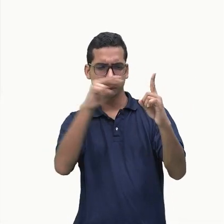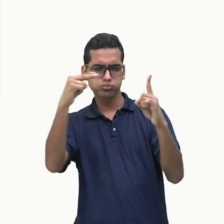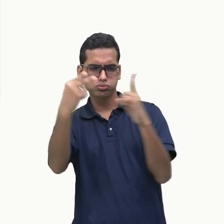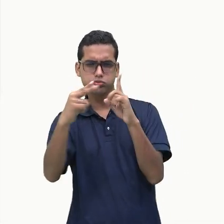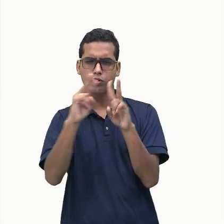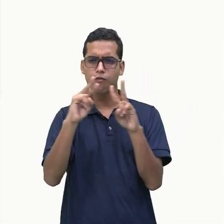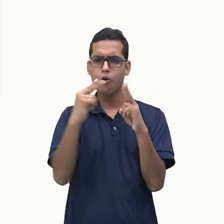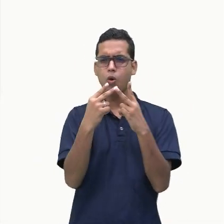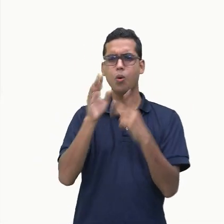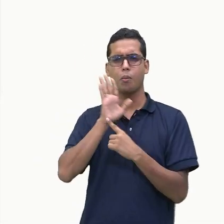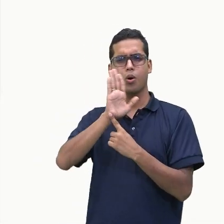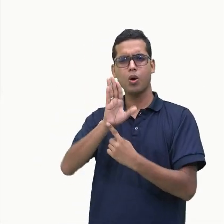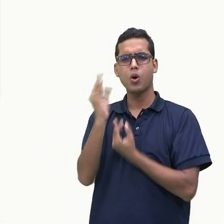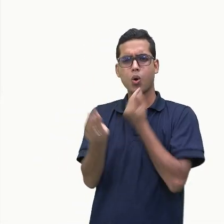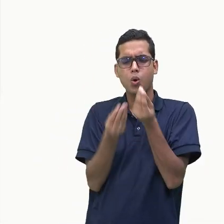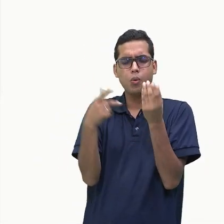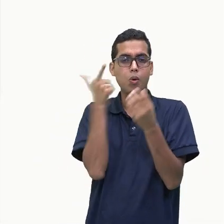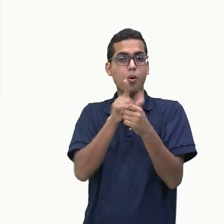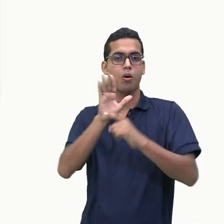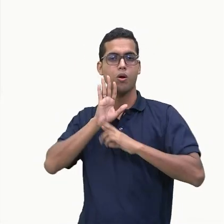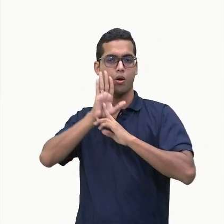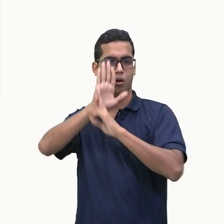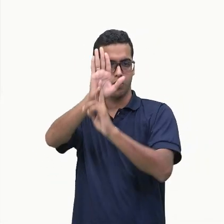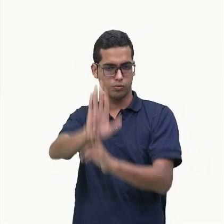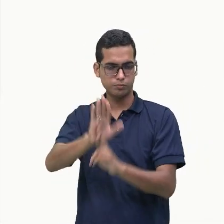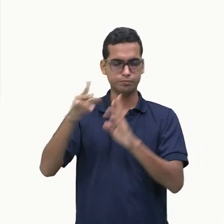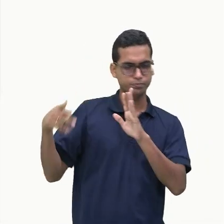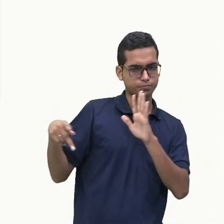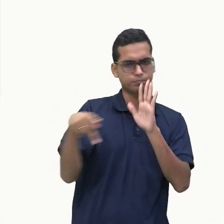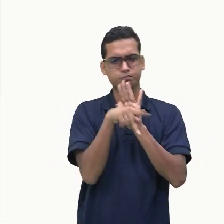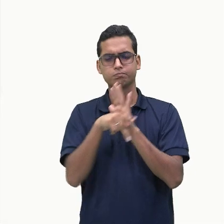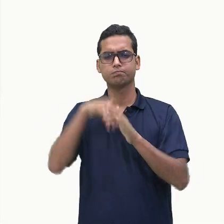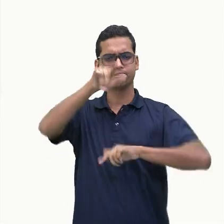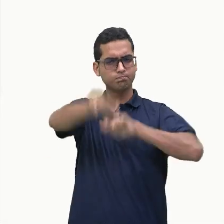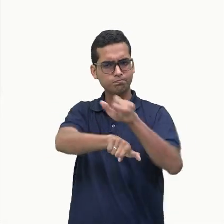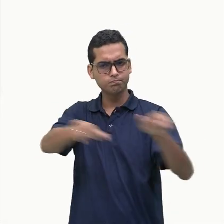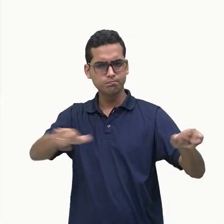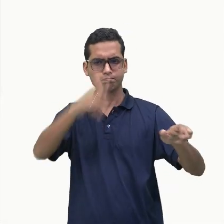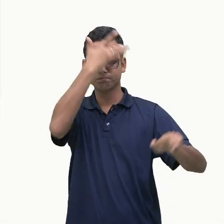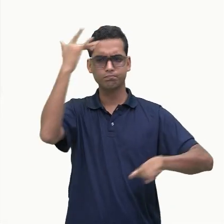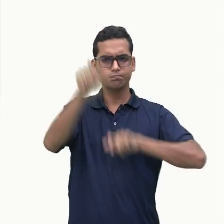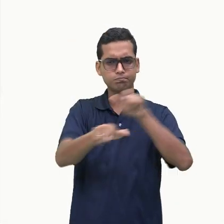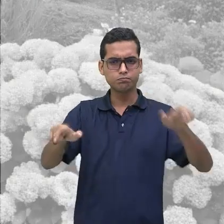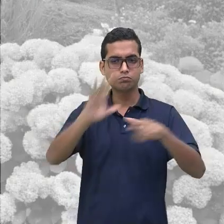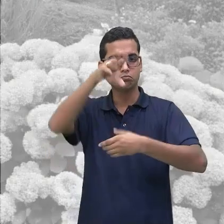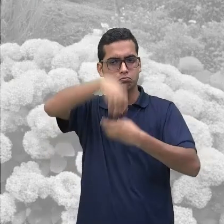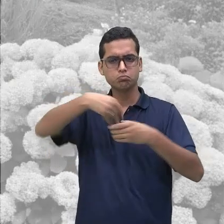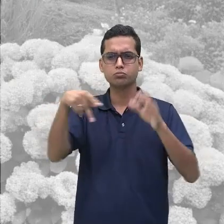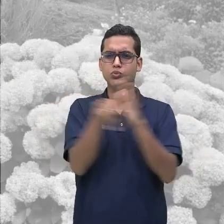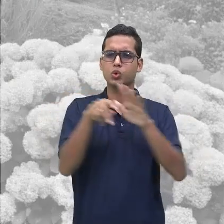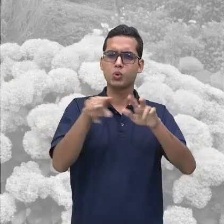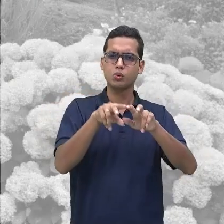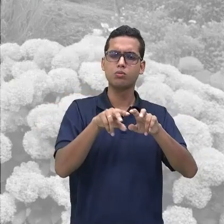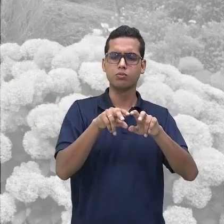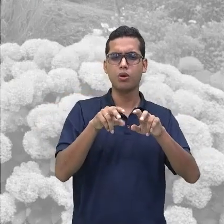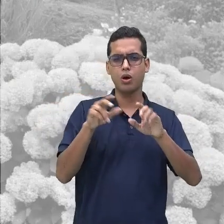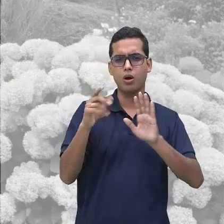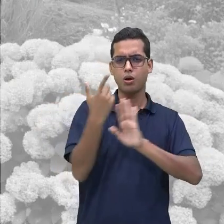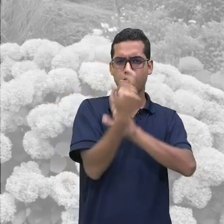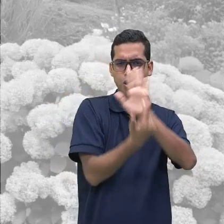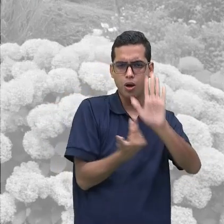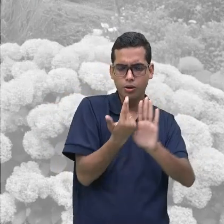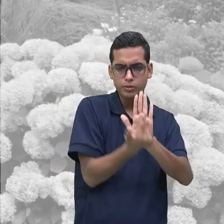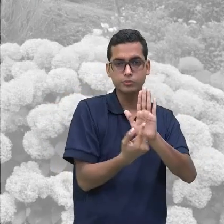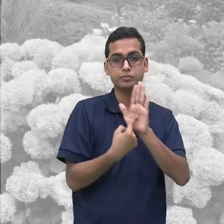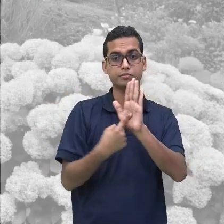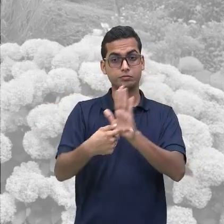a forma de representar aqueles personagens. Porque antigamente, antes de se